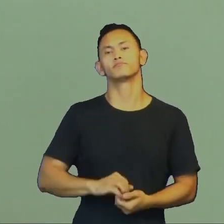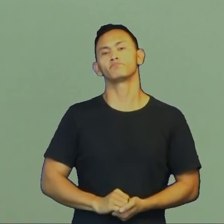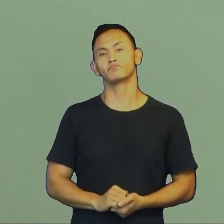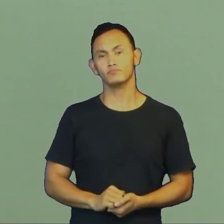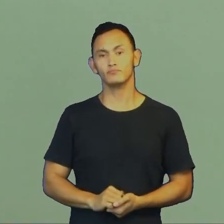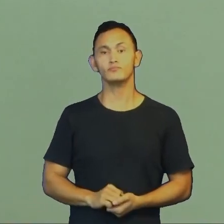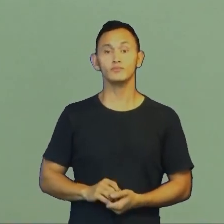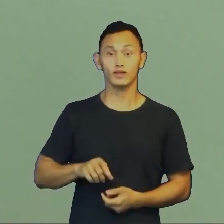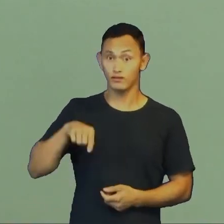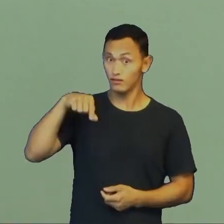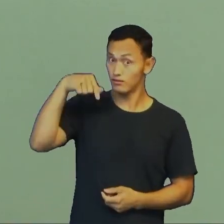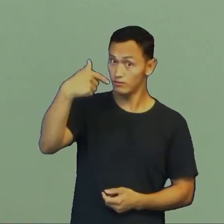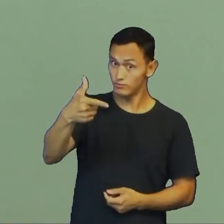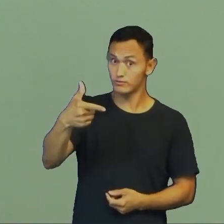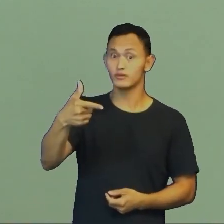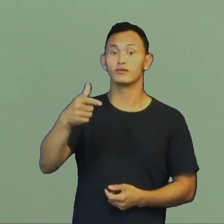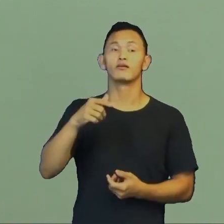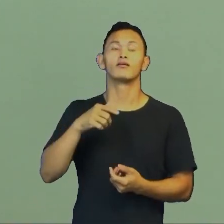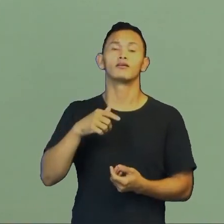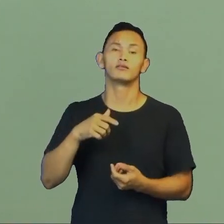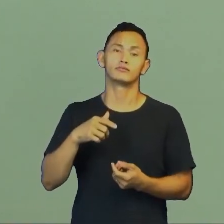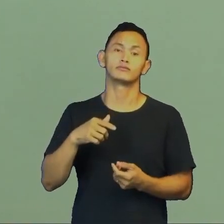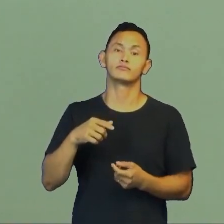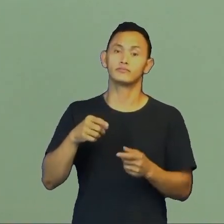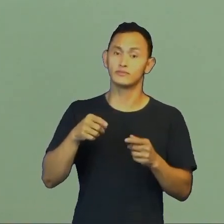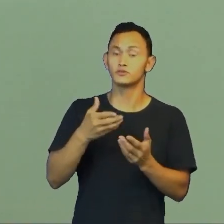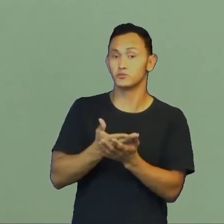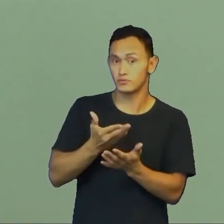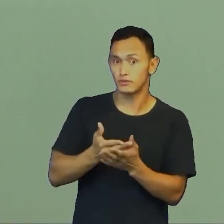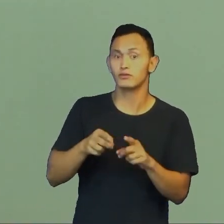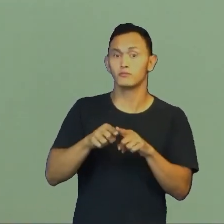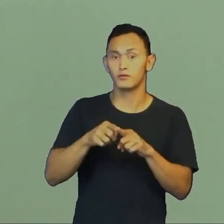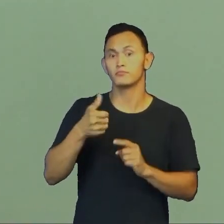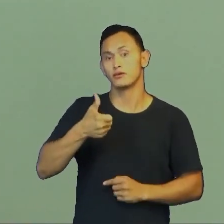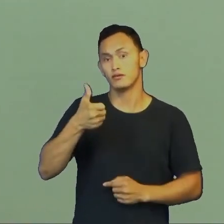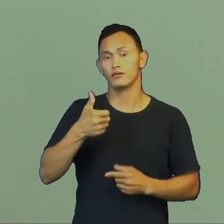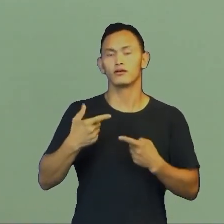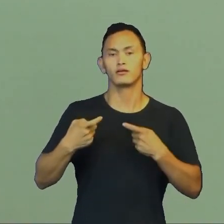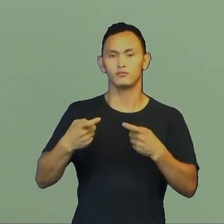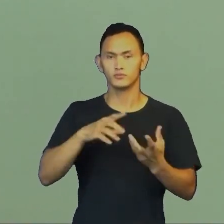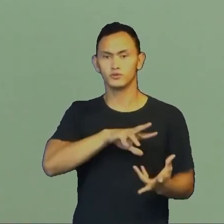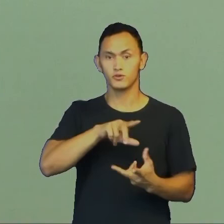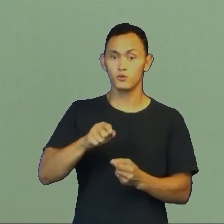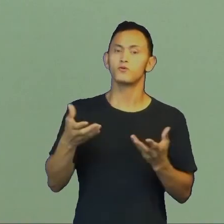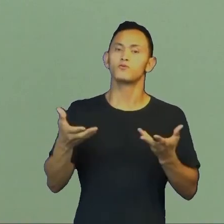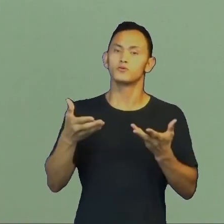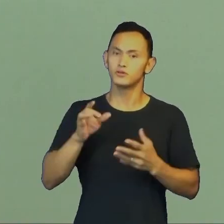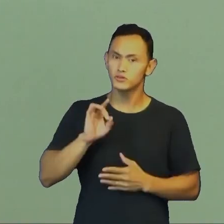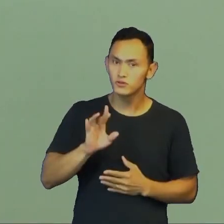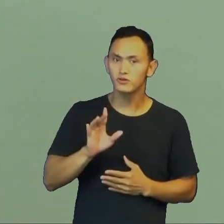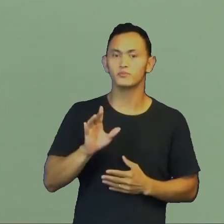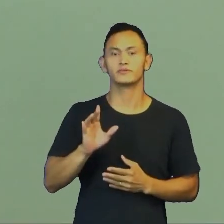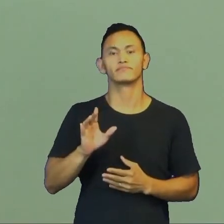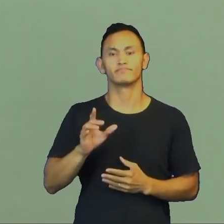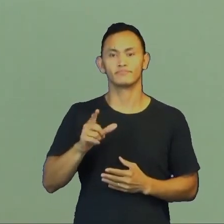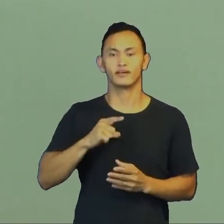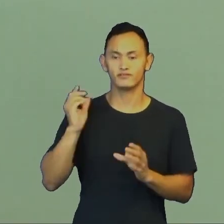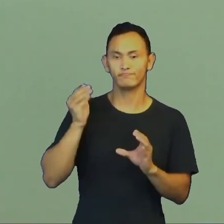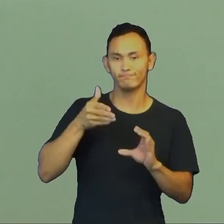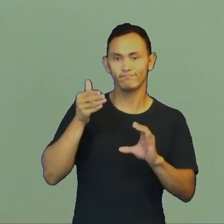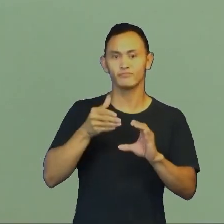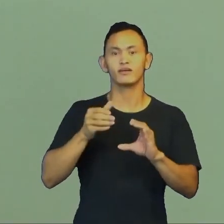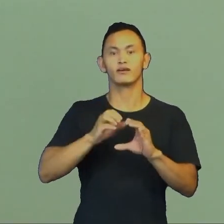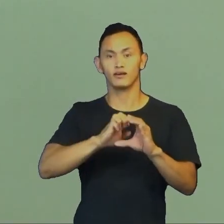posteriormente a gente vai estudar né a primeira guerra mundial por hoje é só para ter acesso a esse e demais conteúdos